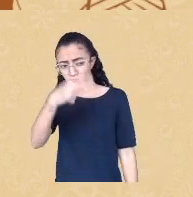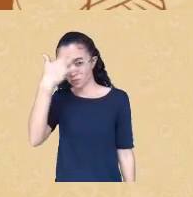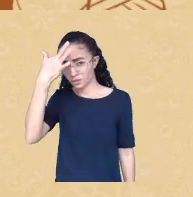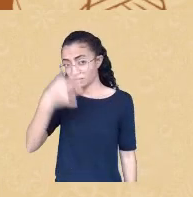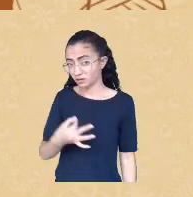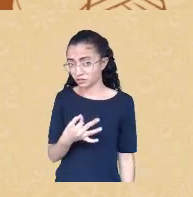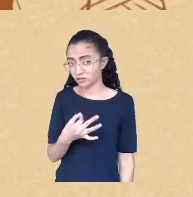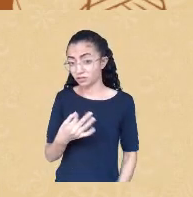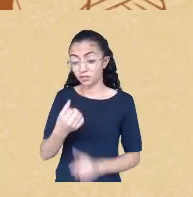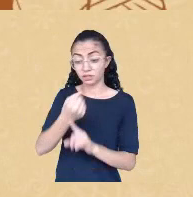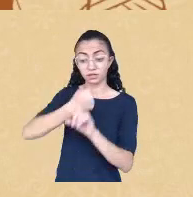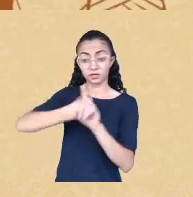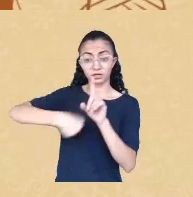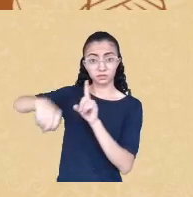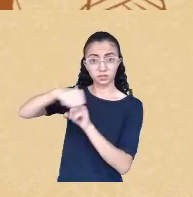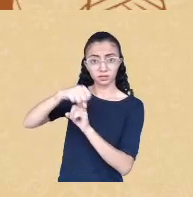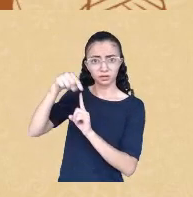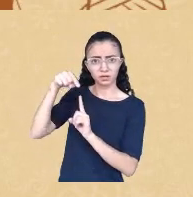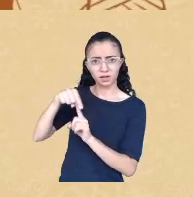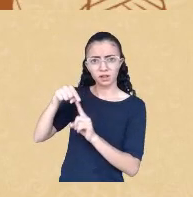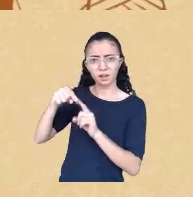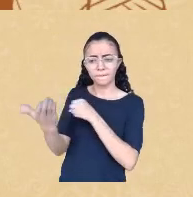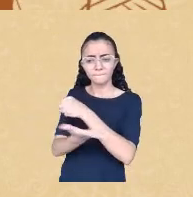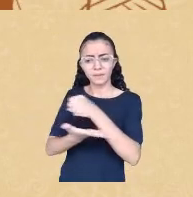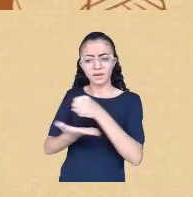ser estruturalmente racista, ela precisa ser